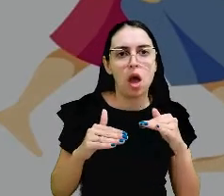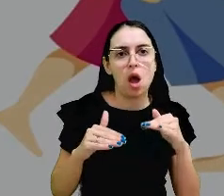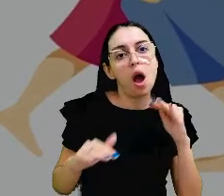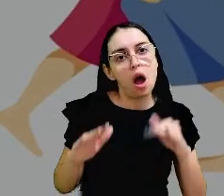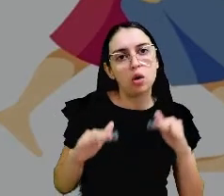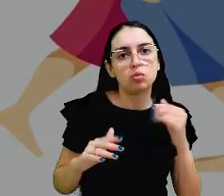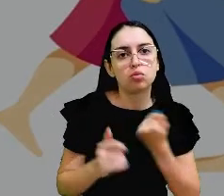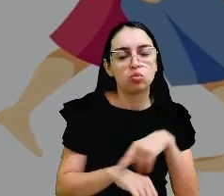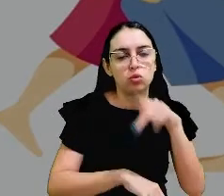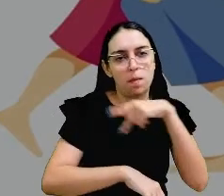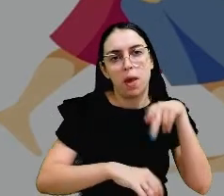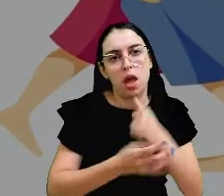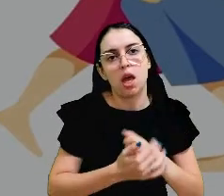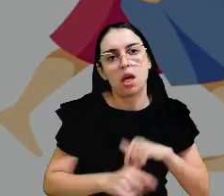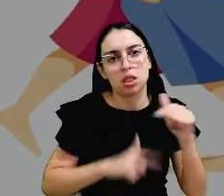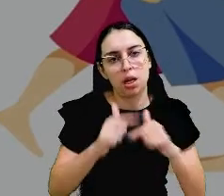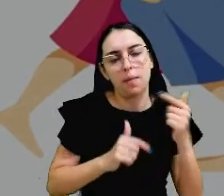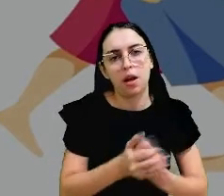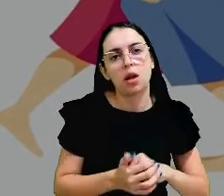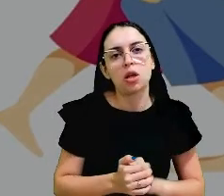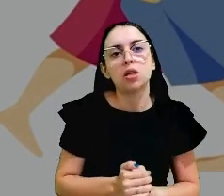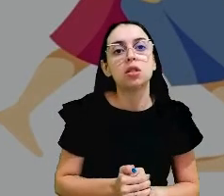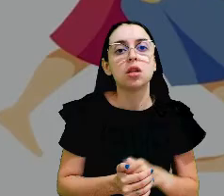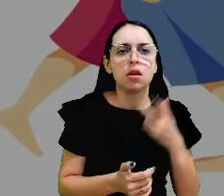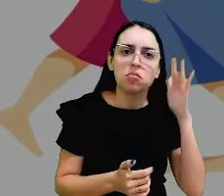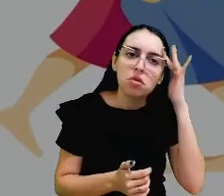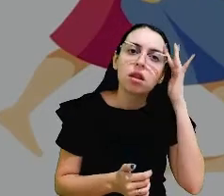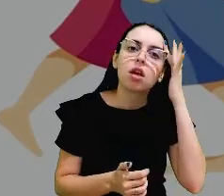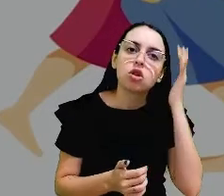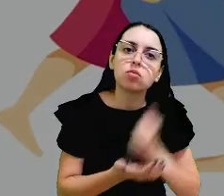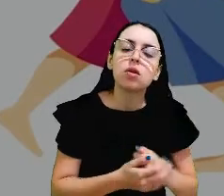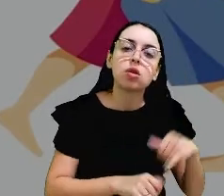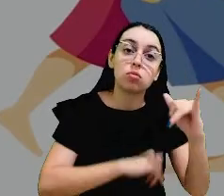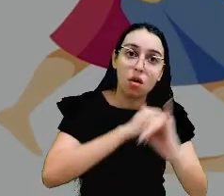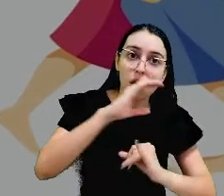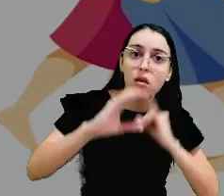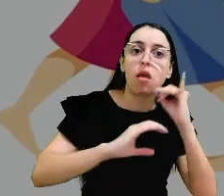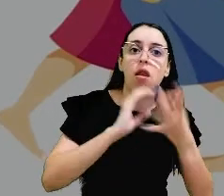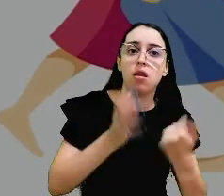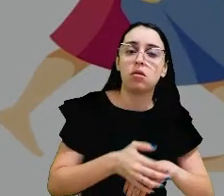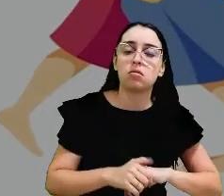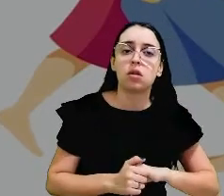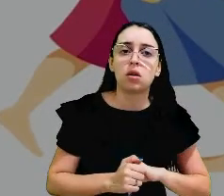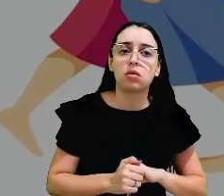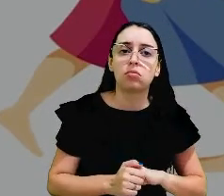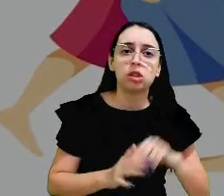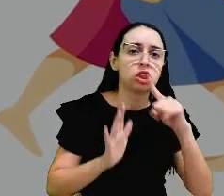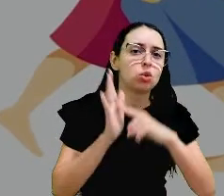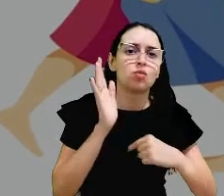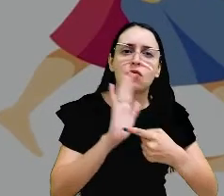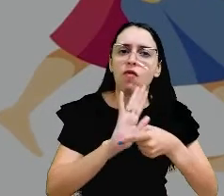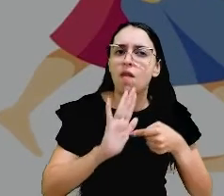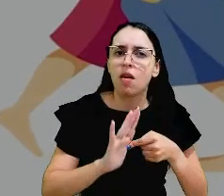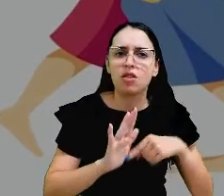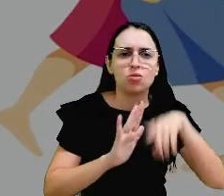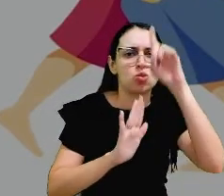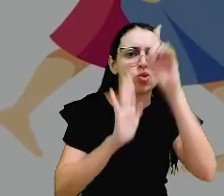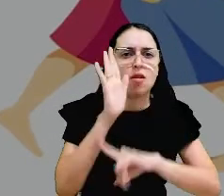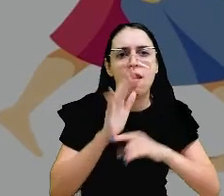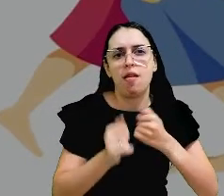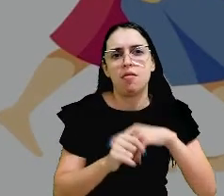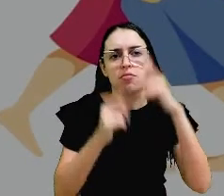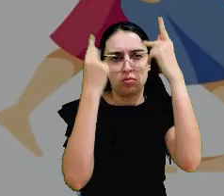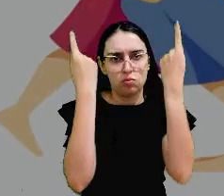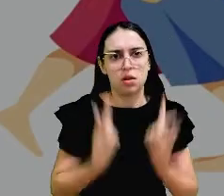do nosso país, a violência obstétrica ela é reconhecida internacionalmente e ela viola diversos direitos humanos